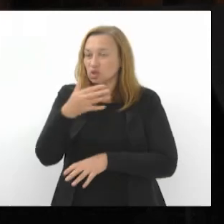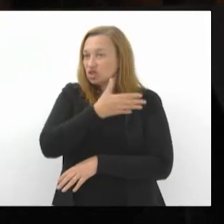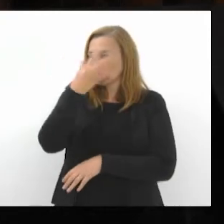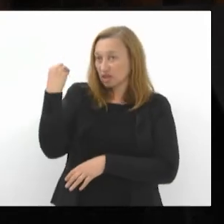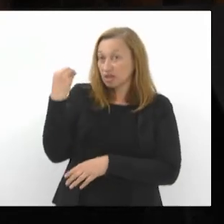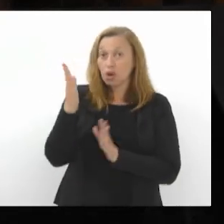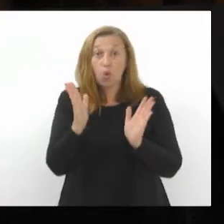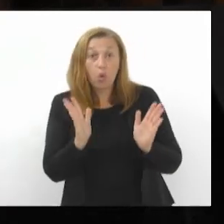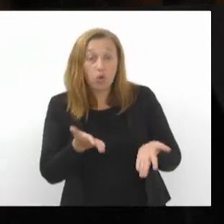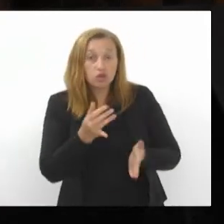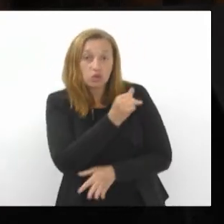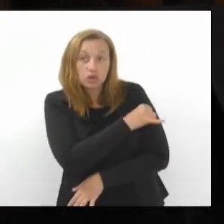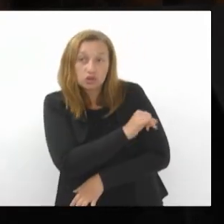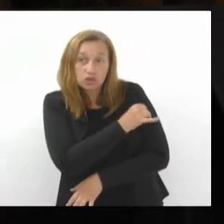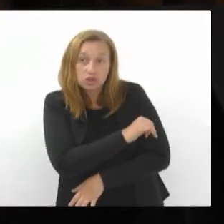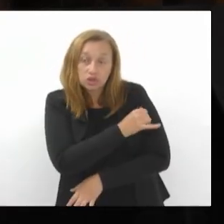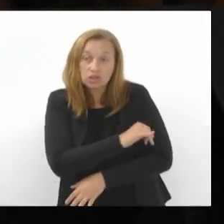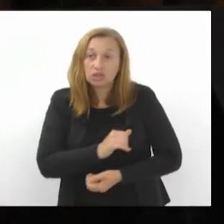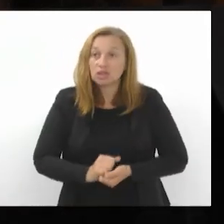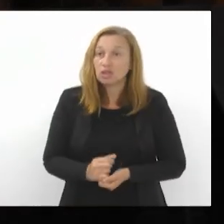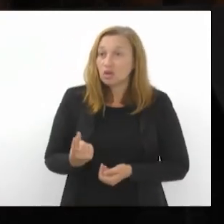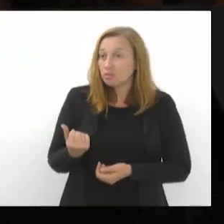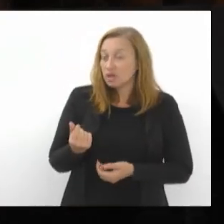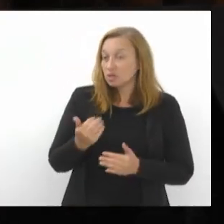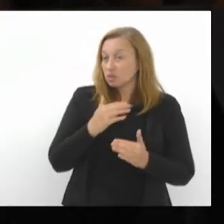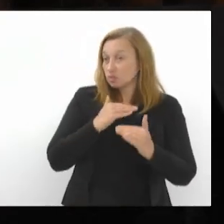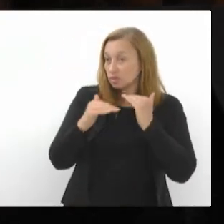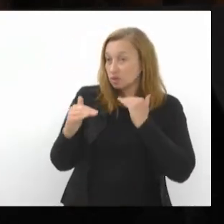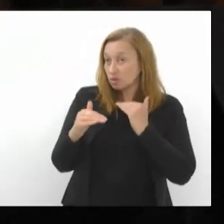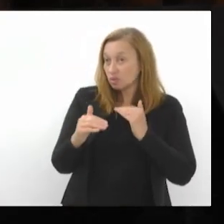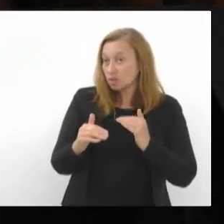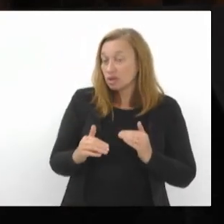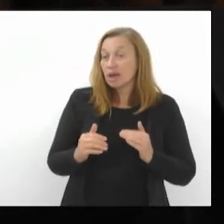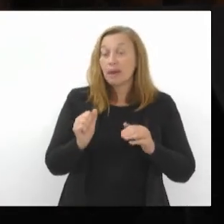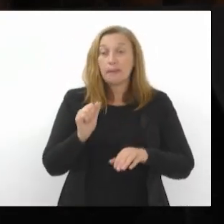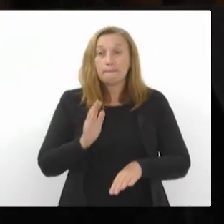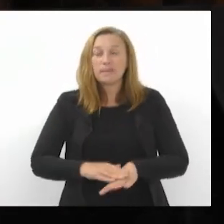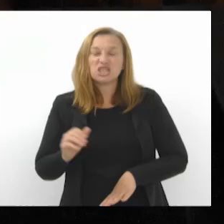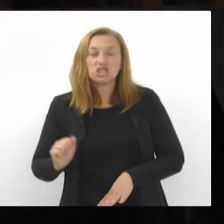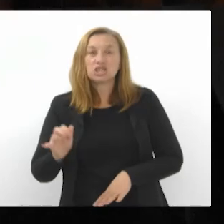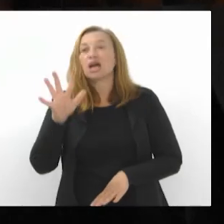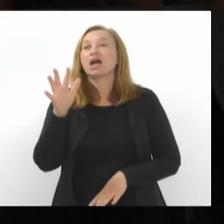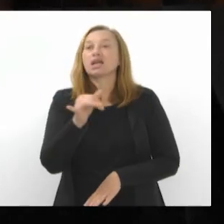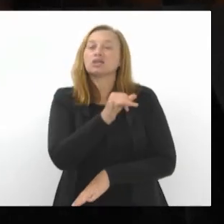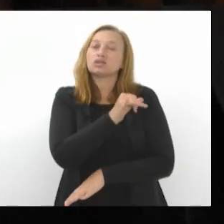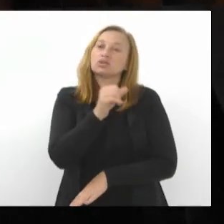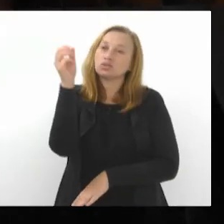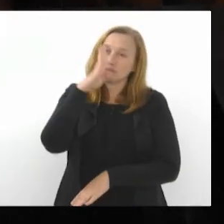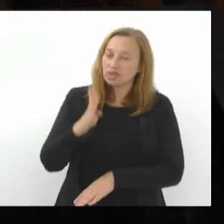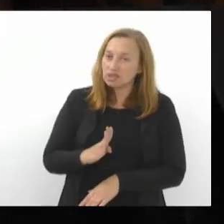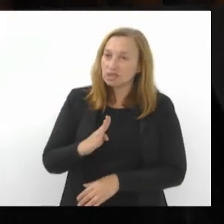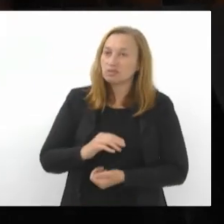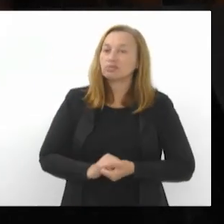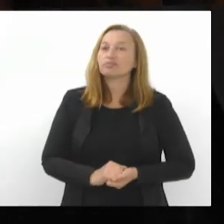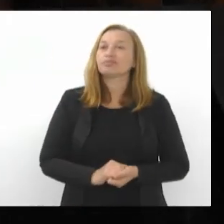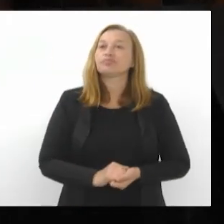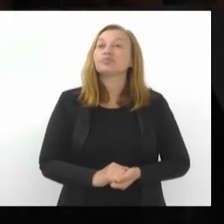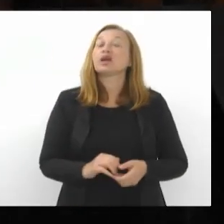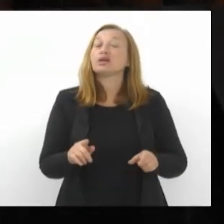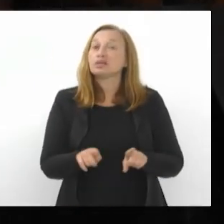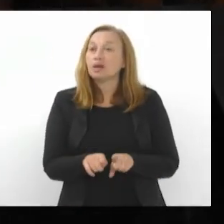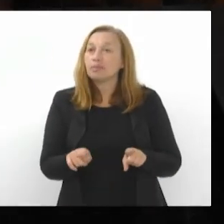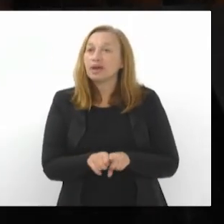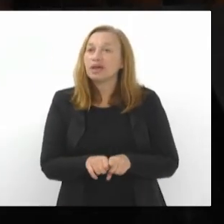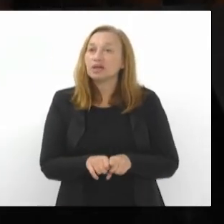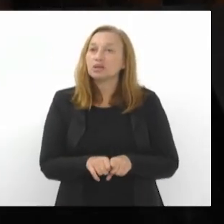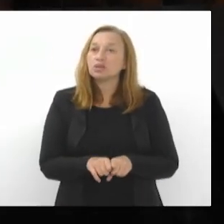disso. Hoje, o Rio de Janeiro, a tarifa do metrô é a tarifa mais cara do Brasil. Trata-se